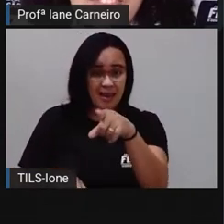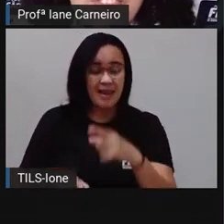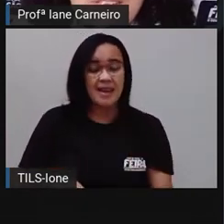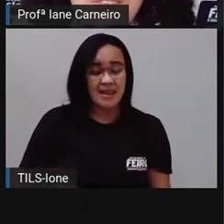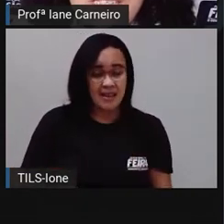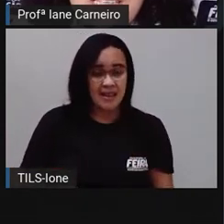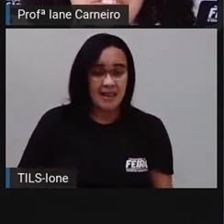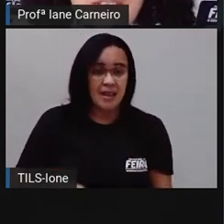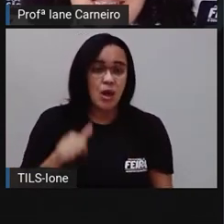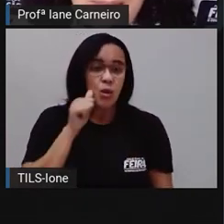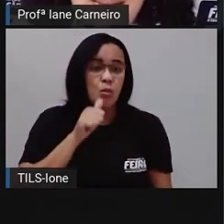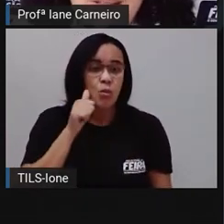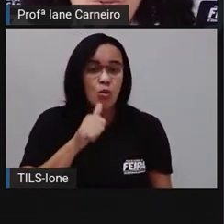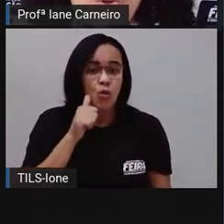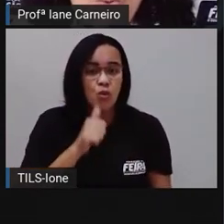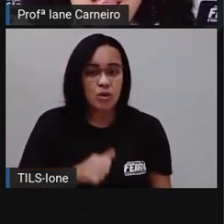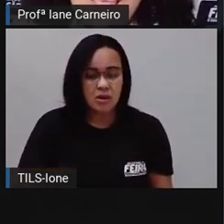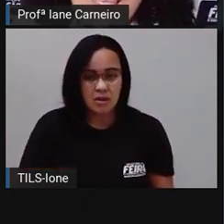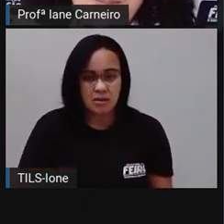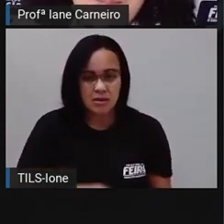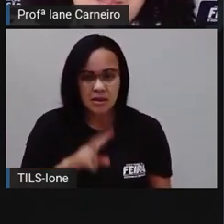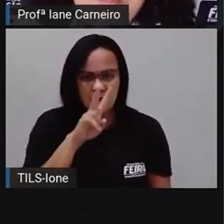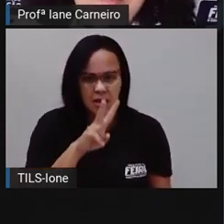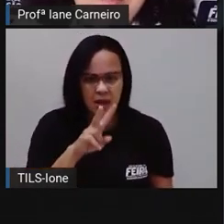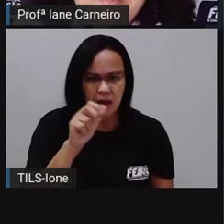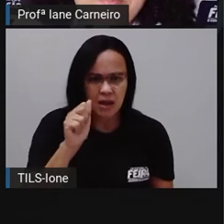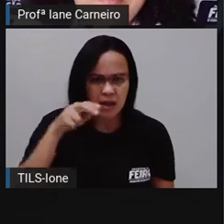ela tá vestindo aqui, vocês acham que ela trabalha com o quê?